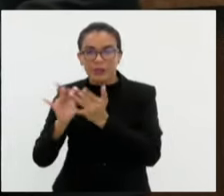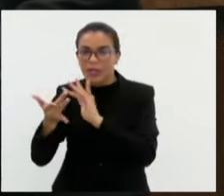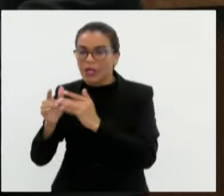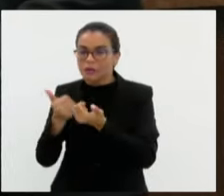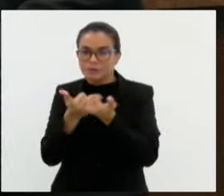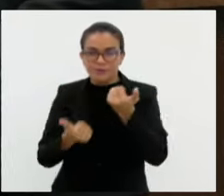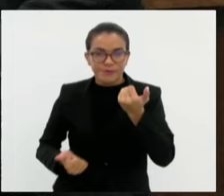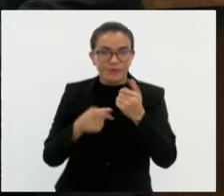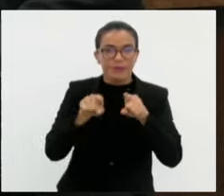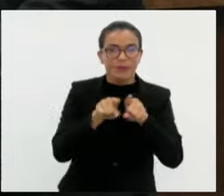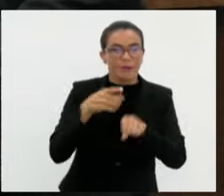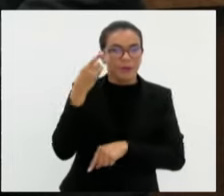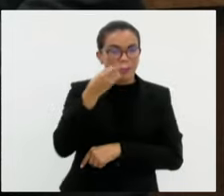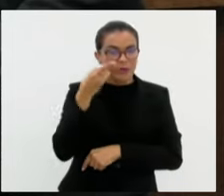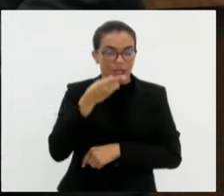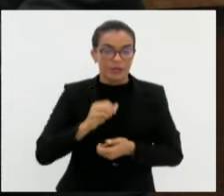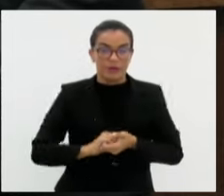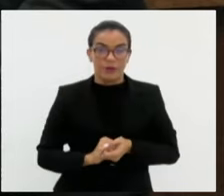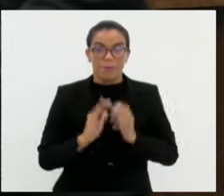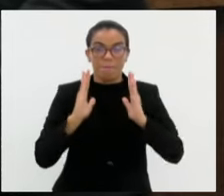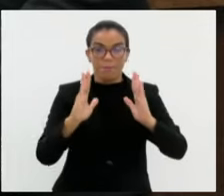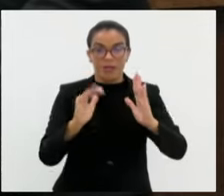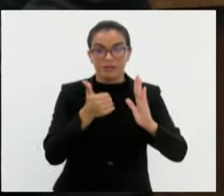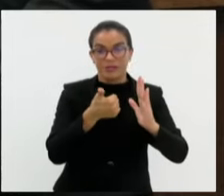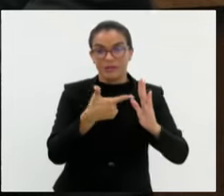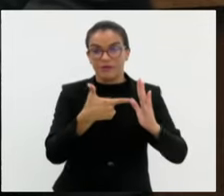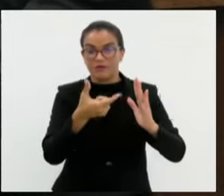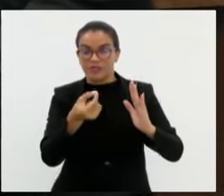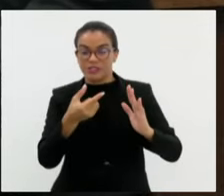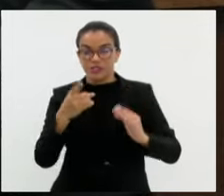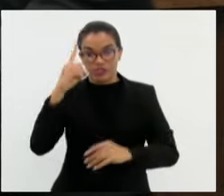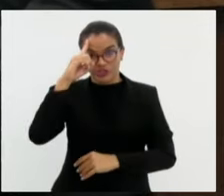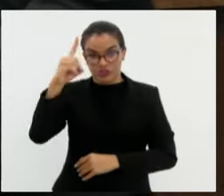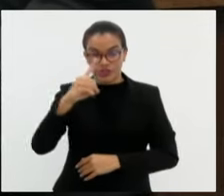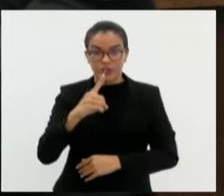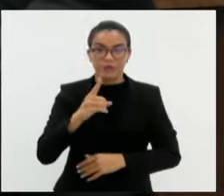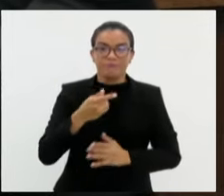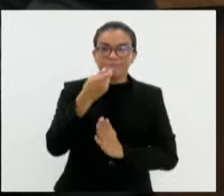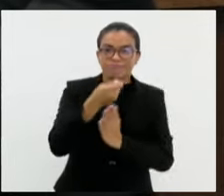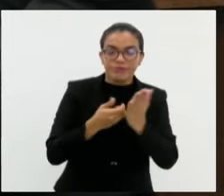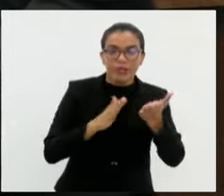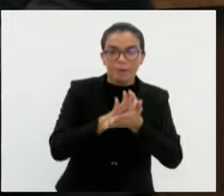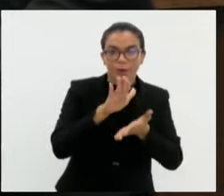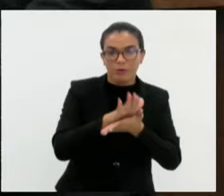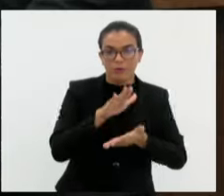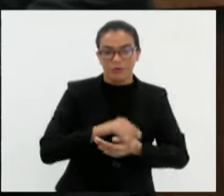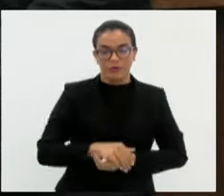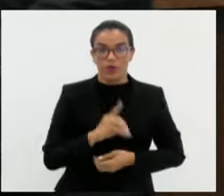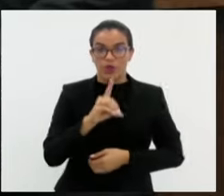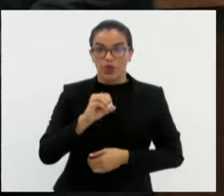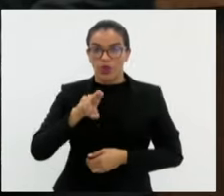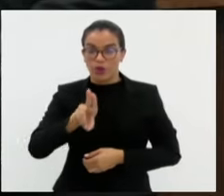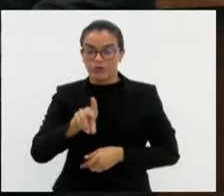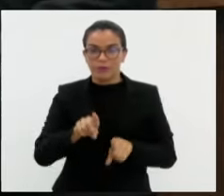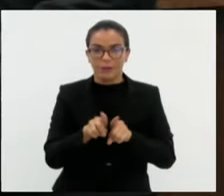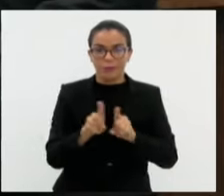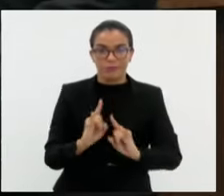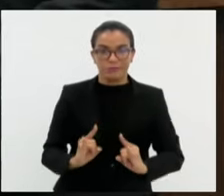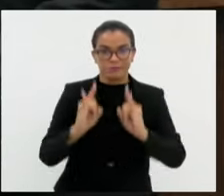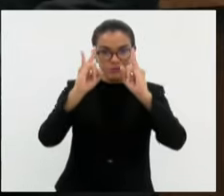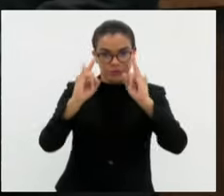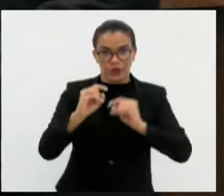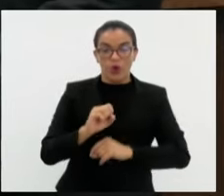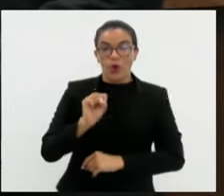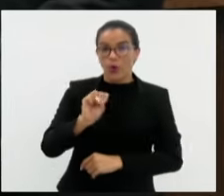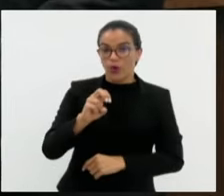assessor e parlamentar vinculado à Alerj pelo prazo de 120 dias a contar da data que foi preferida a respectiva decisão judicial, plenário do edifício Lúcio Costa,